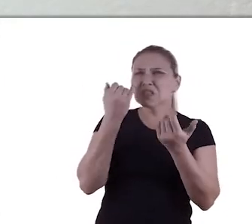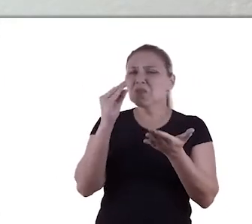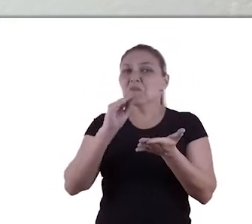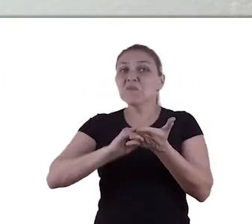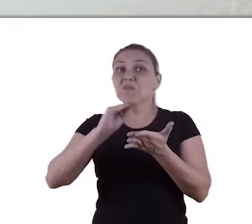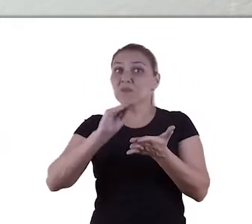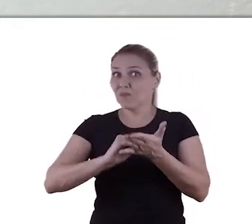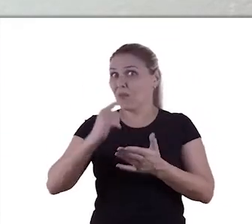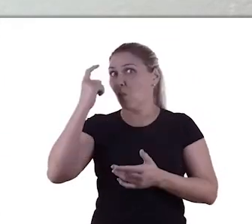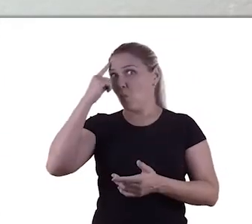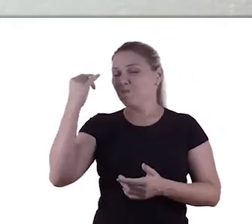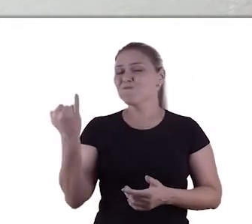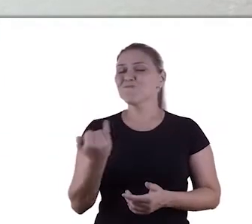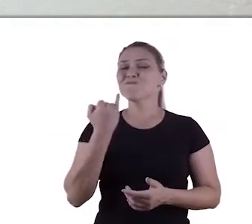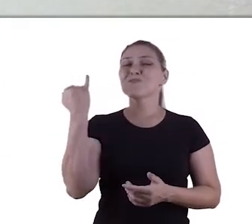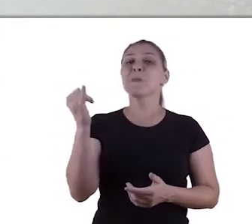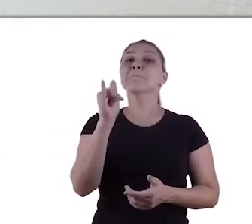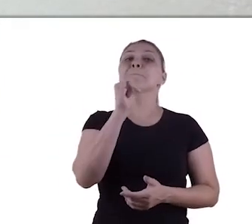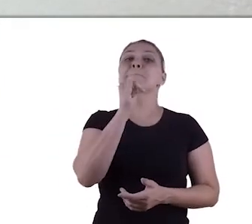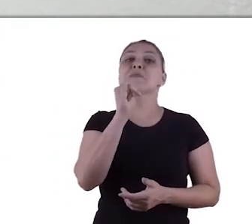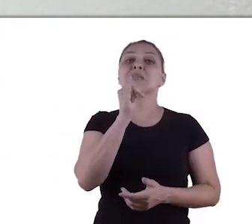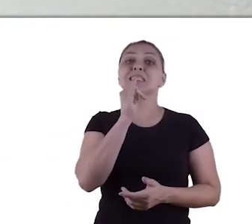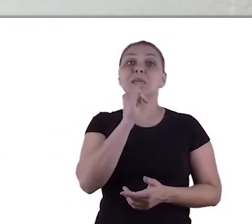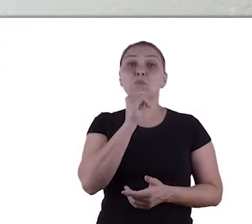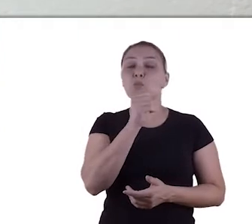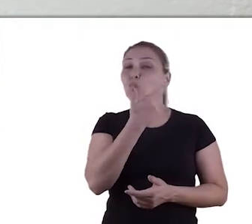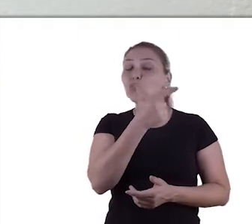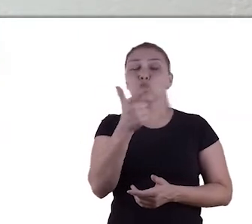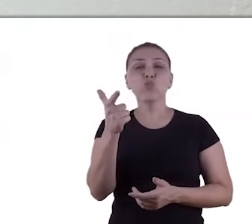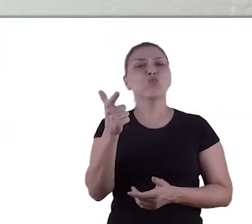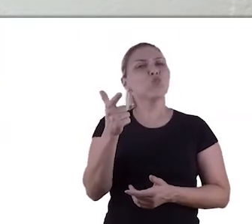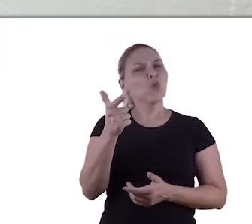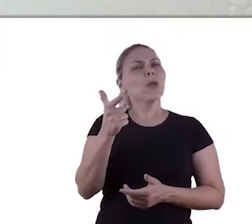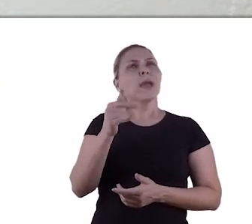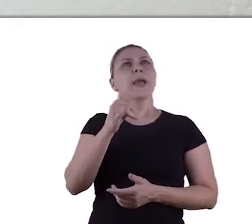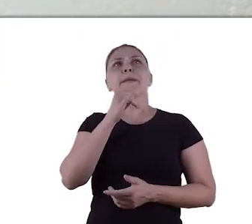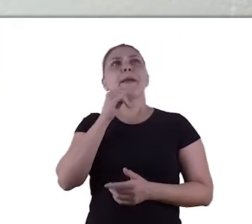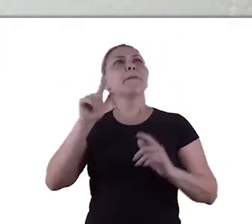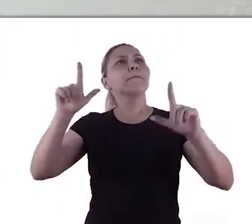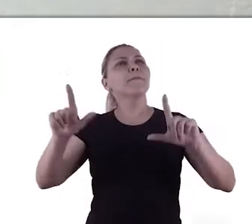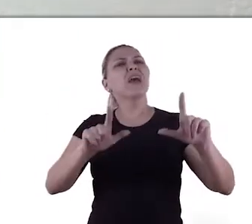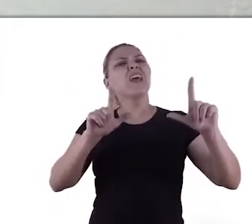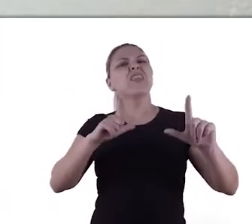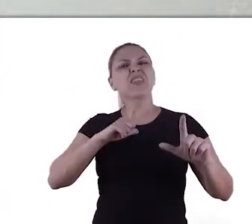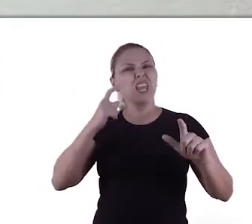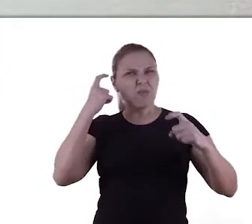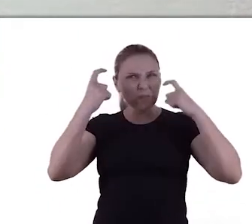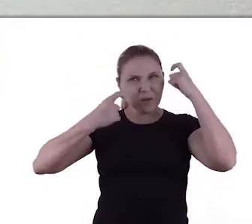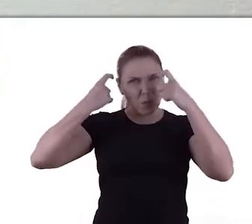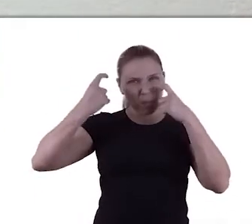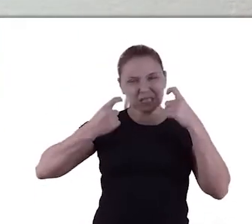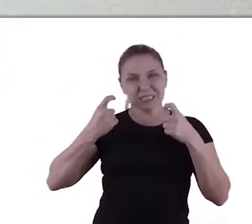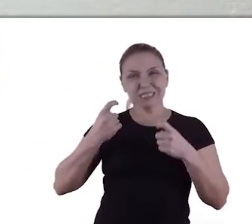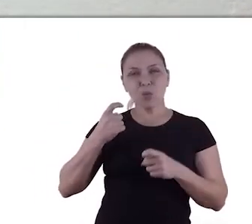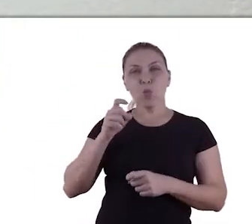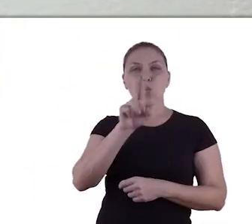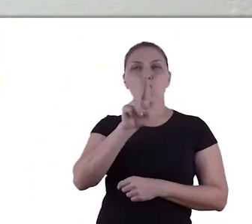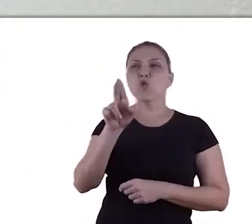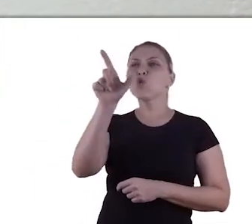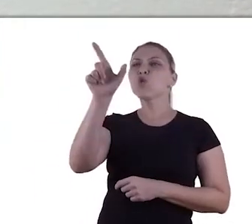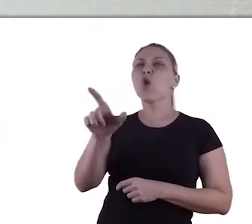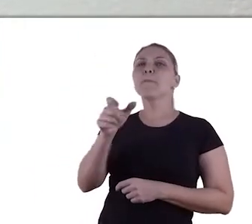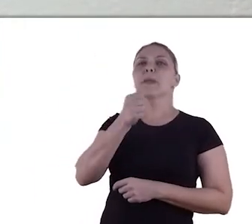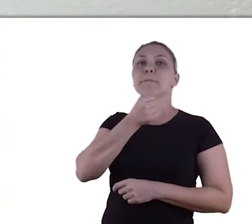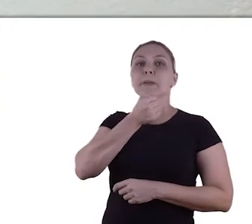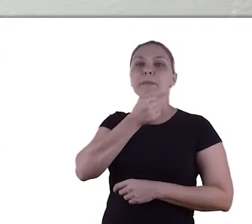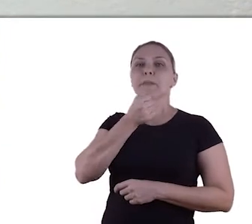eu considero importante. Por exemplo, nem todas as matérias há uma preocupação em falar